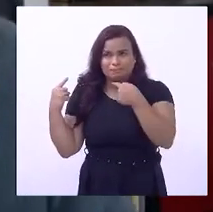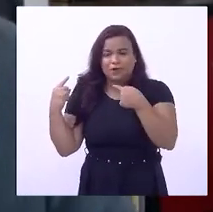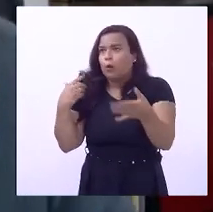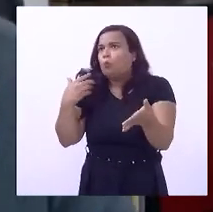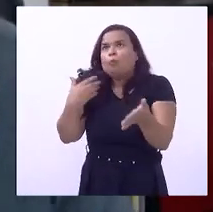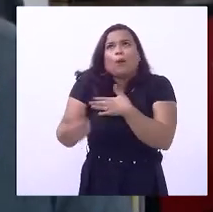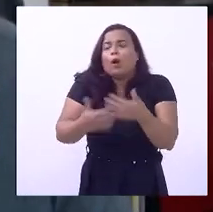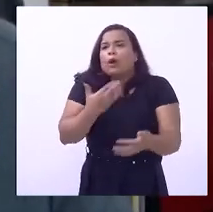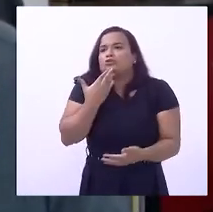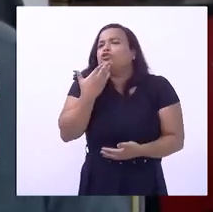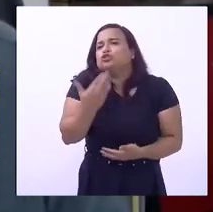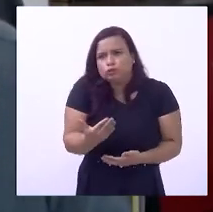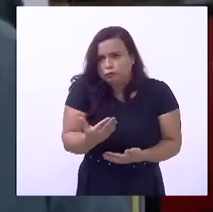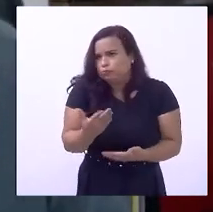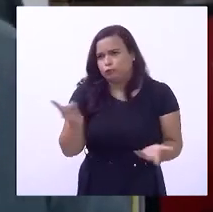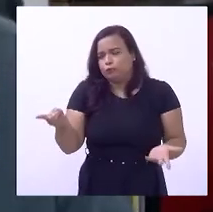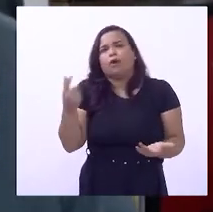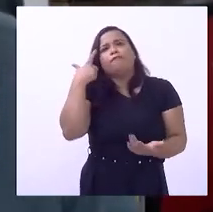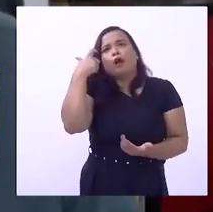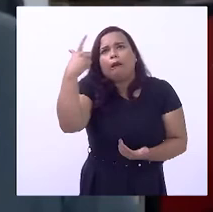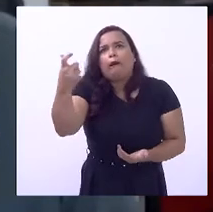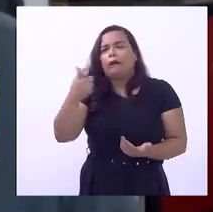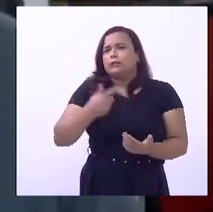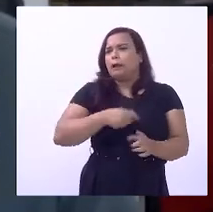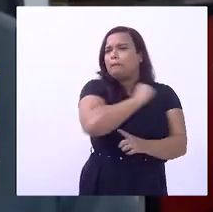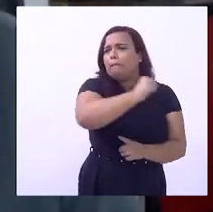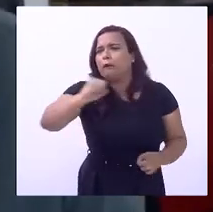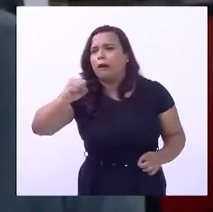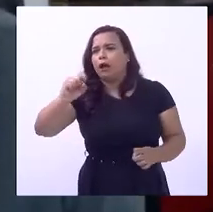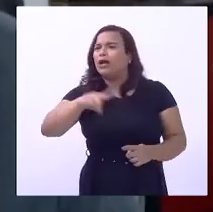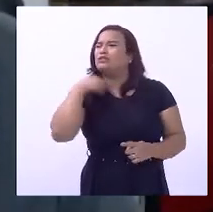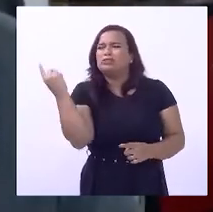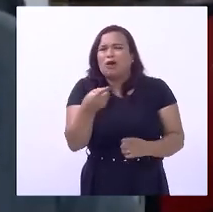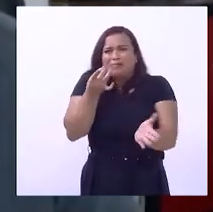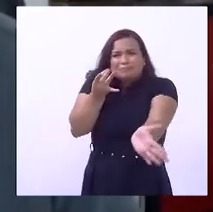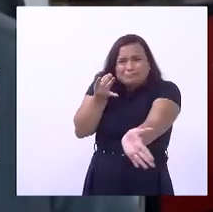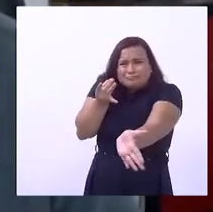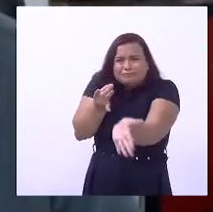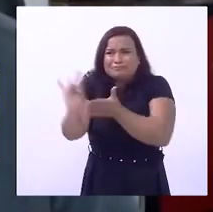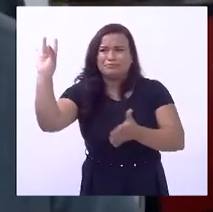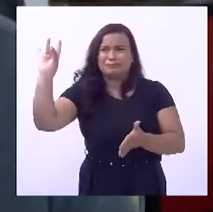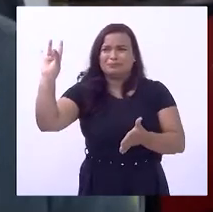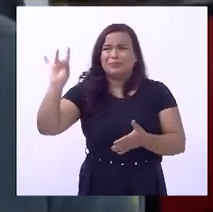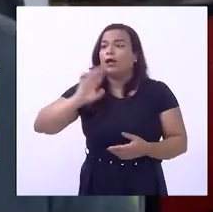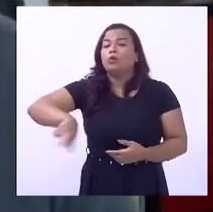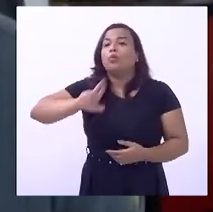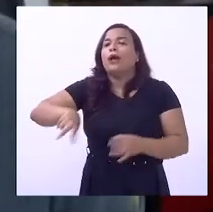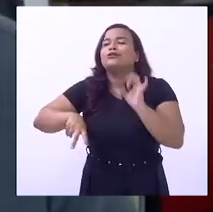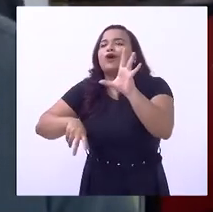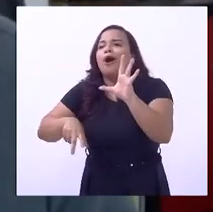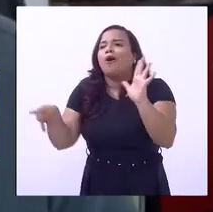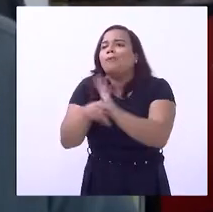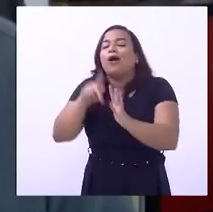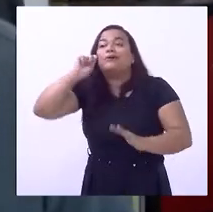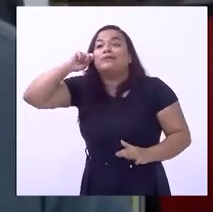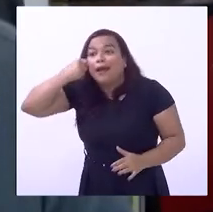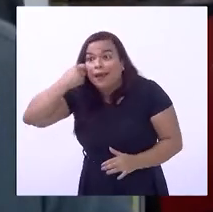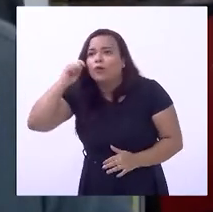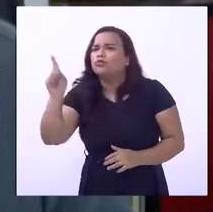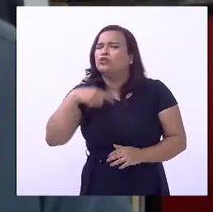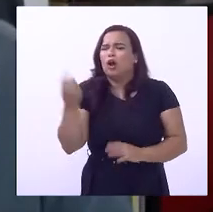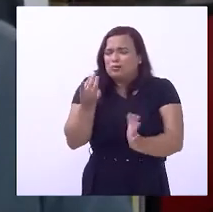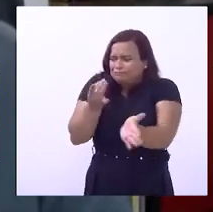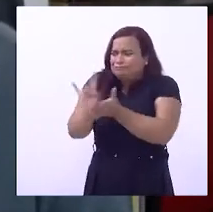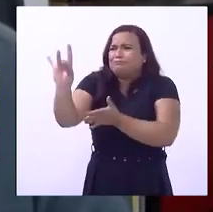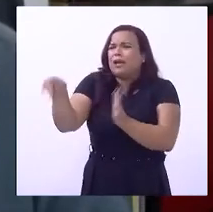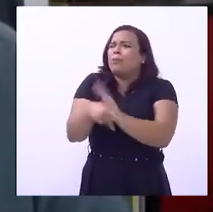violência, com o assassinato, é coisa que nós repudiamos, não só para os negros. Repudiamos para os jovens, para